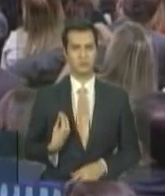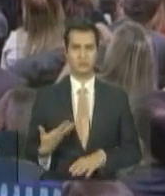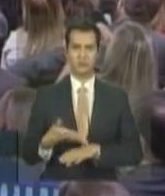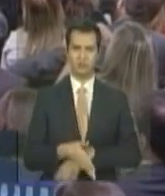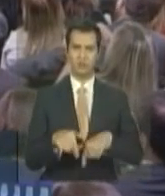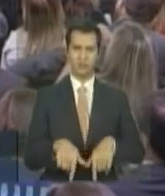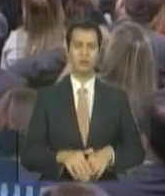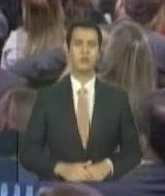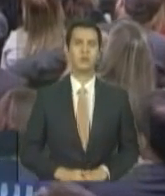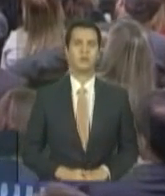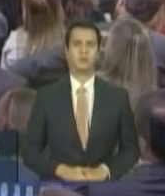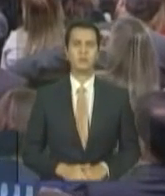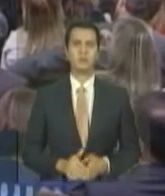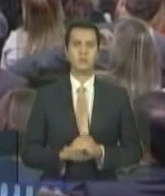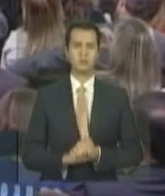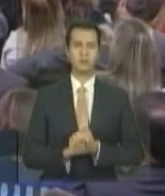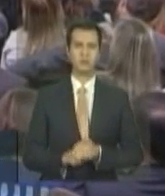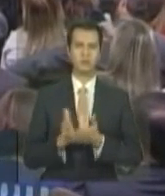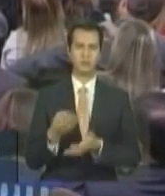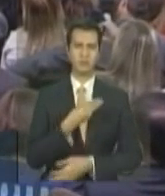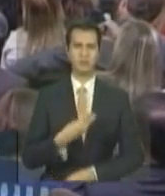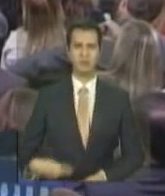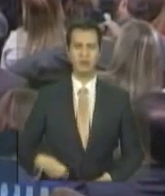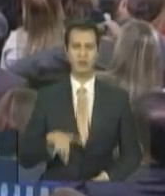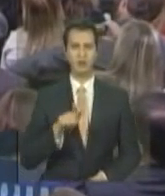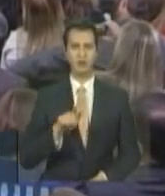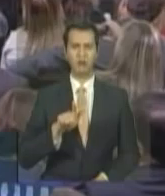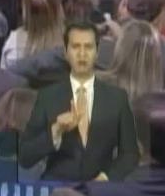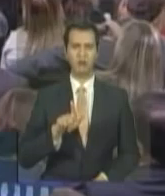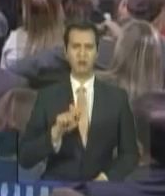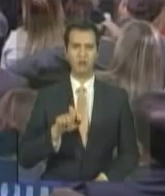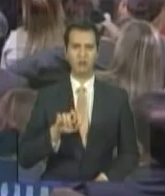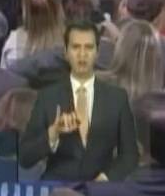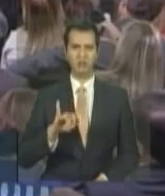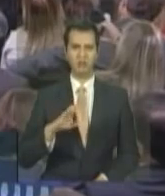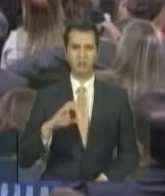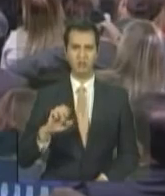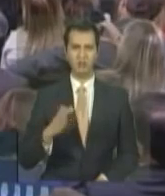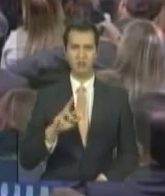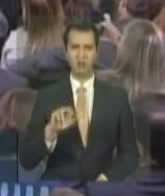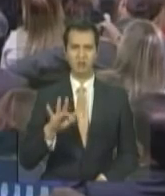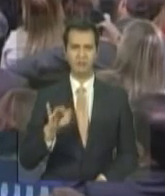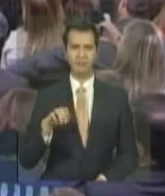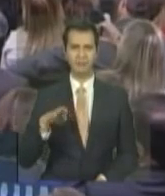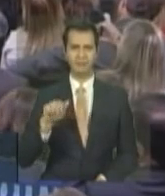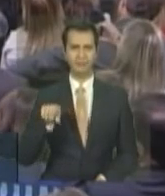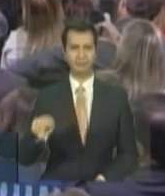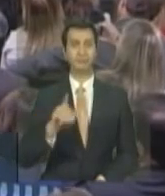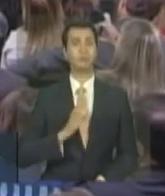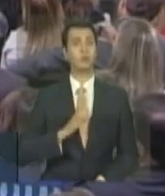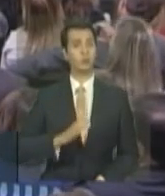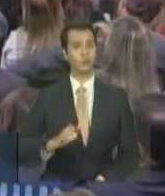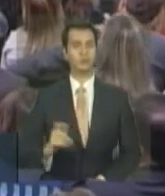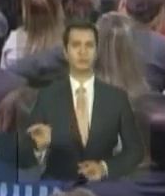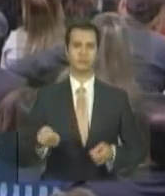ato, cumprimentando a ministra Gleisi Hoffmann, da Casa Civil, que